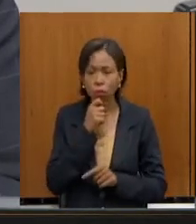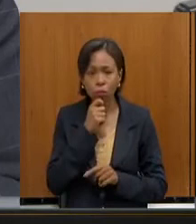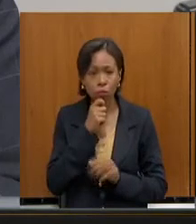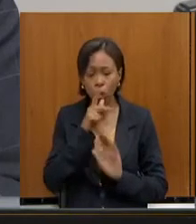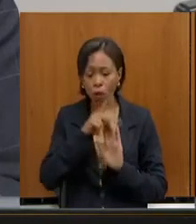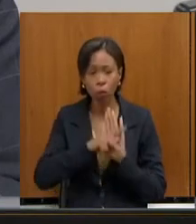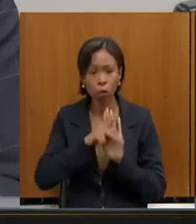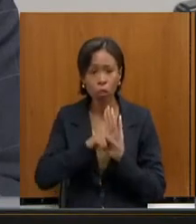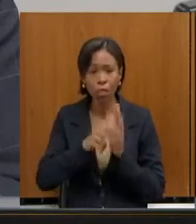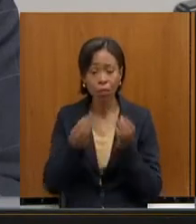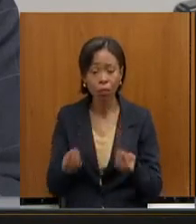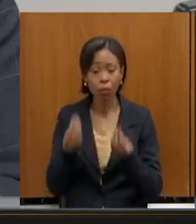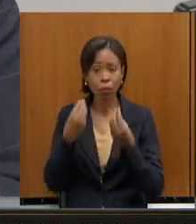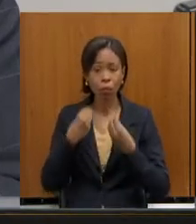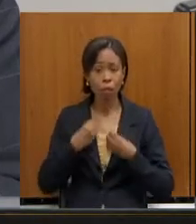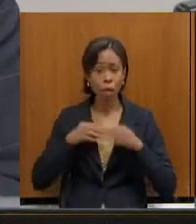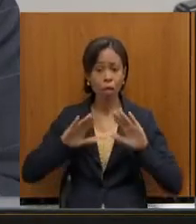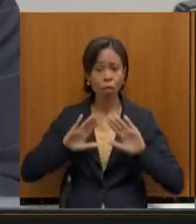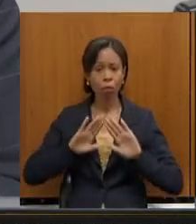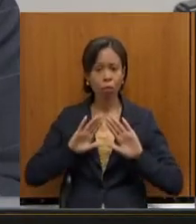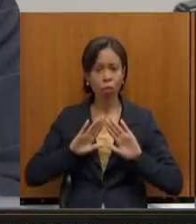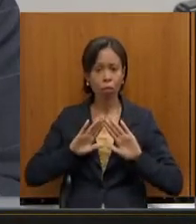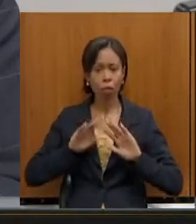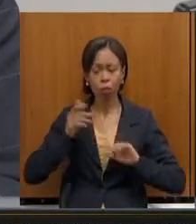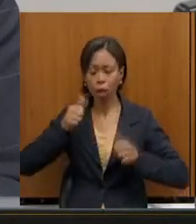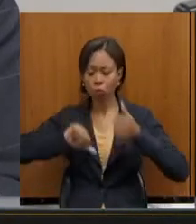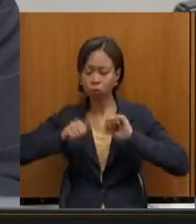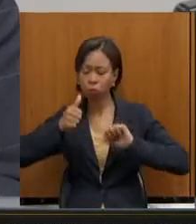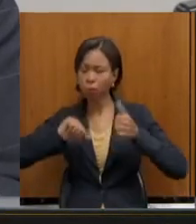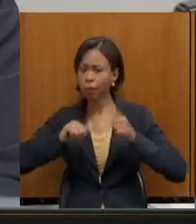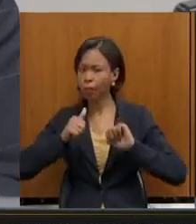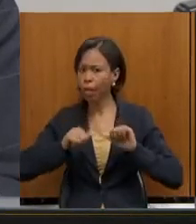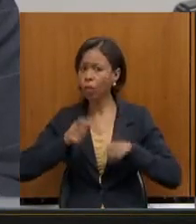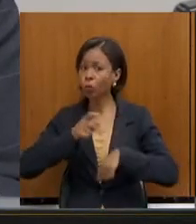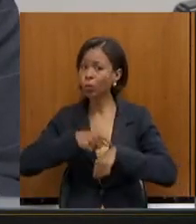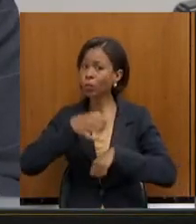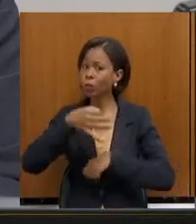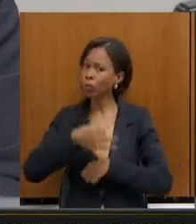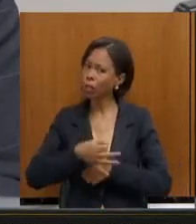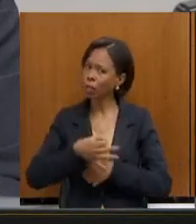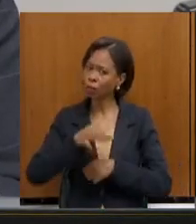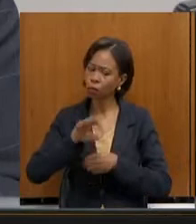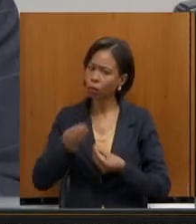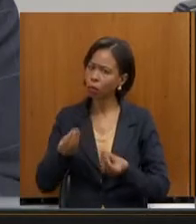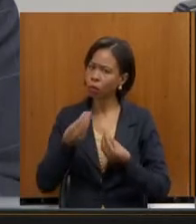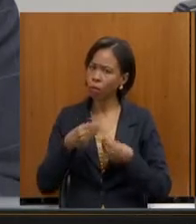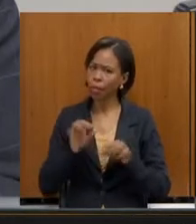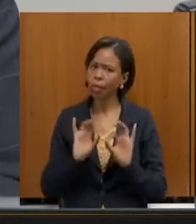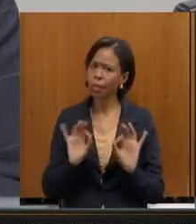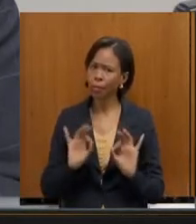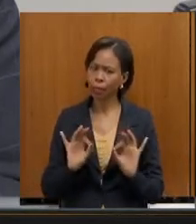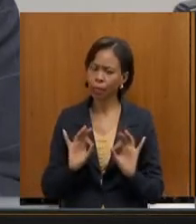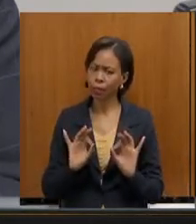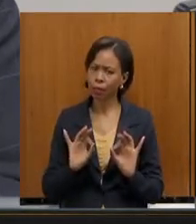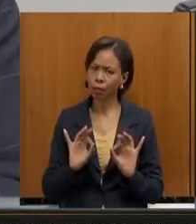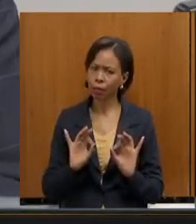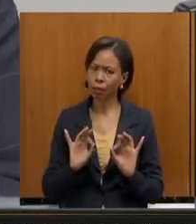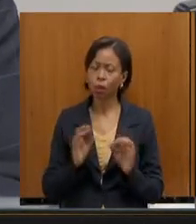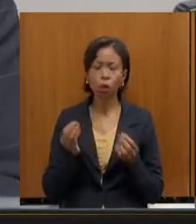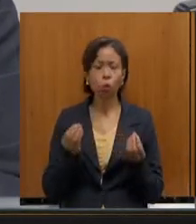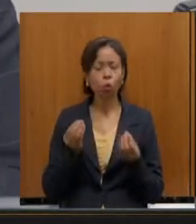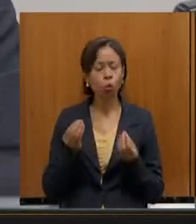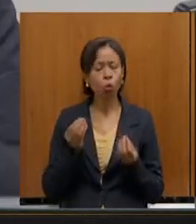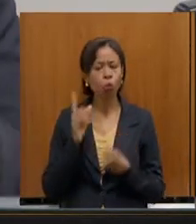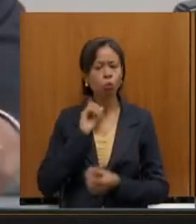análise dos parlamentares e Em que situação que fica o estado que o projeto não for